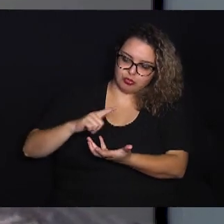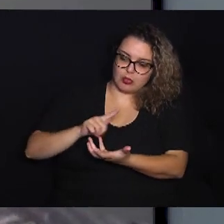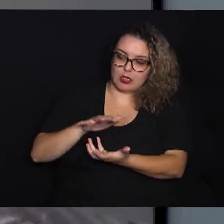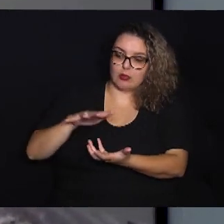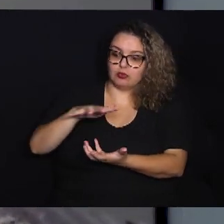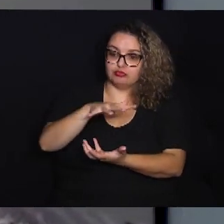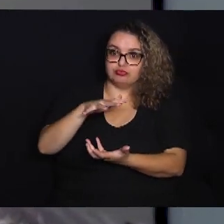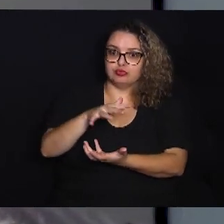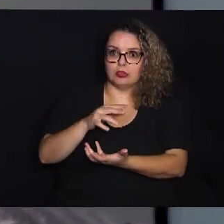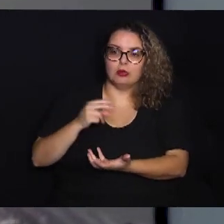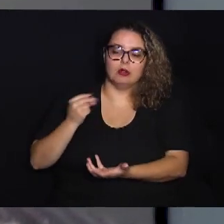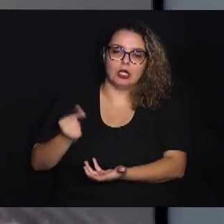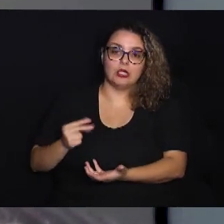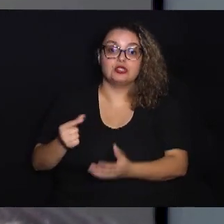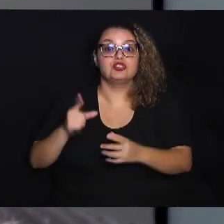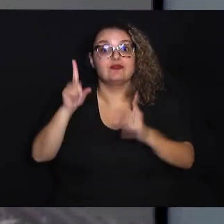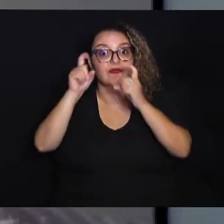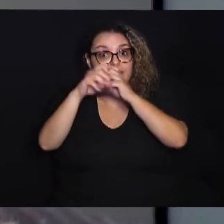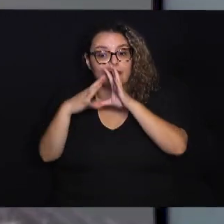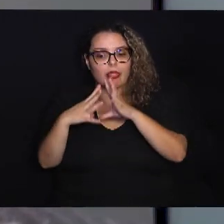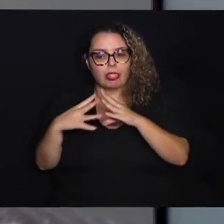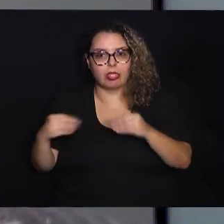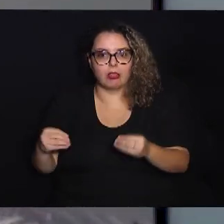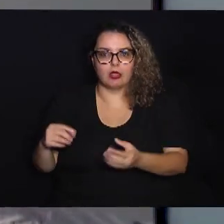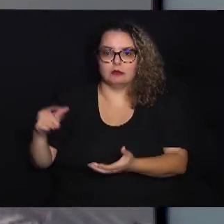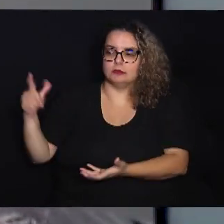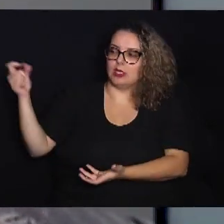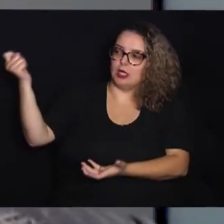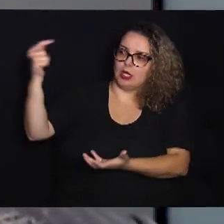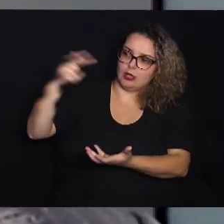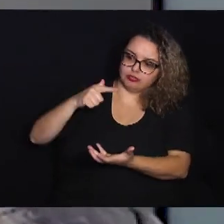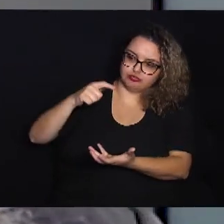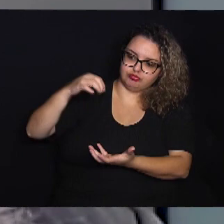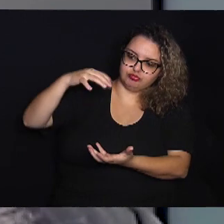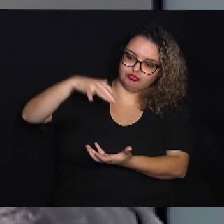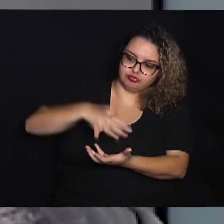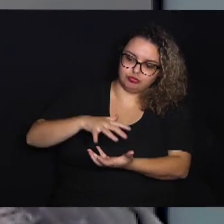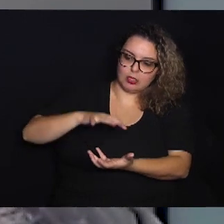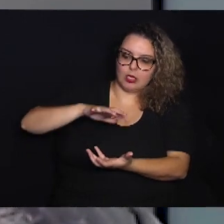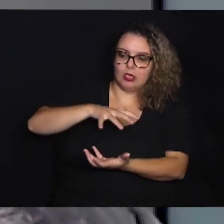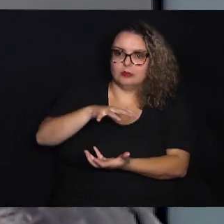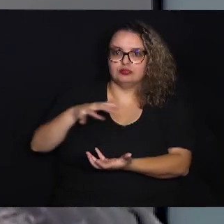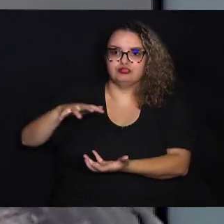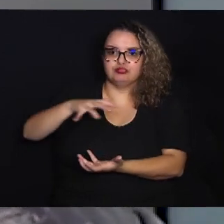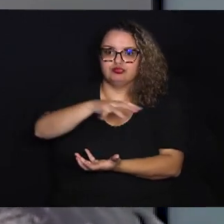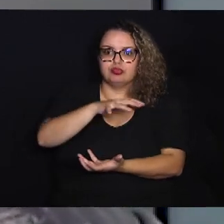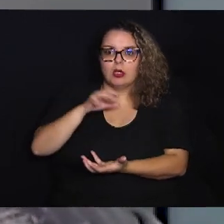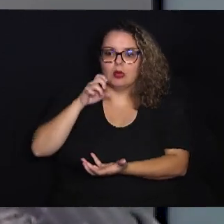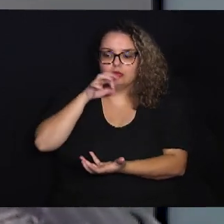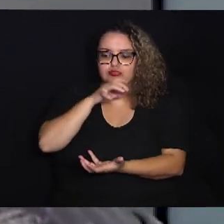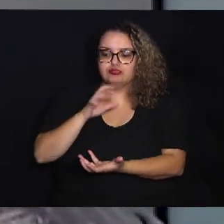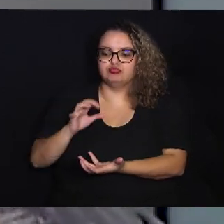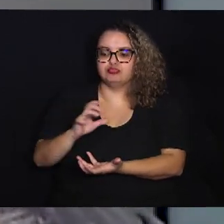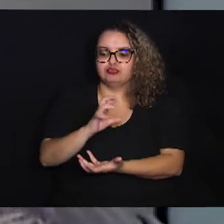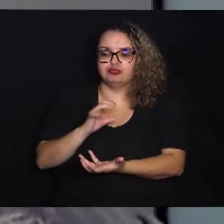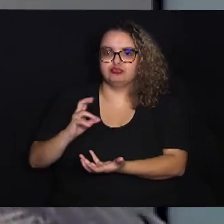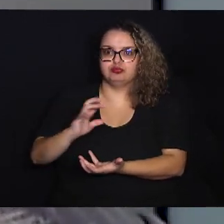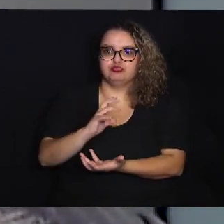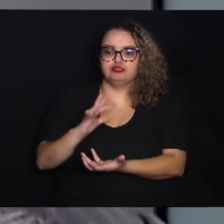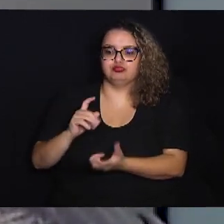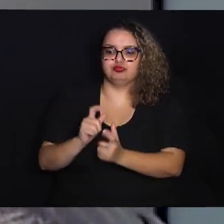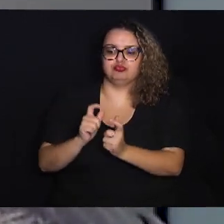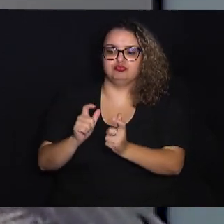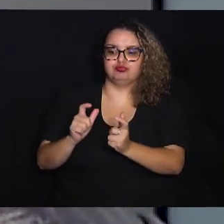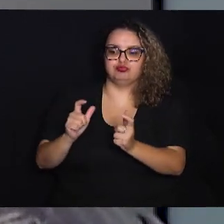gases eles são de longa vida, o que que acontece? Eles vão ficando armazenados na atmosfera. E com isso, esse